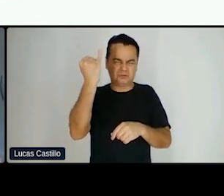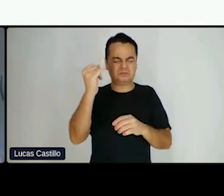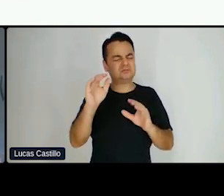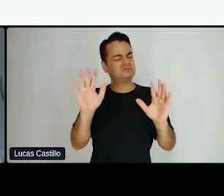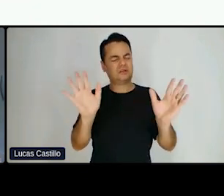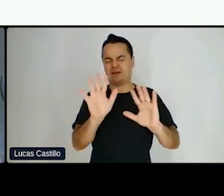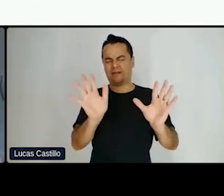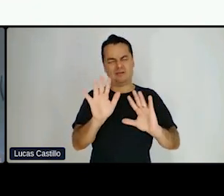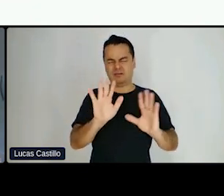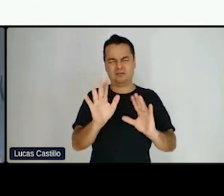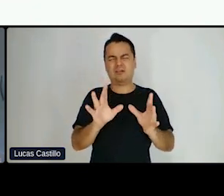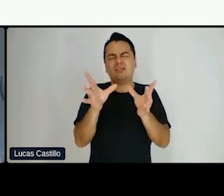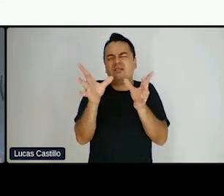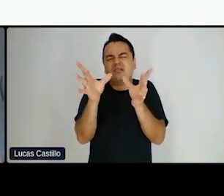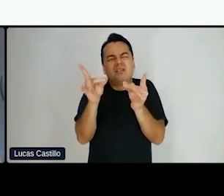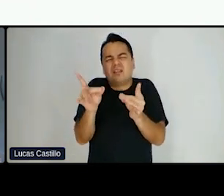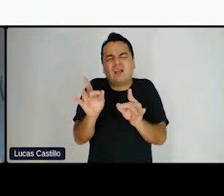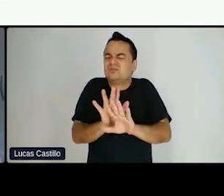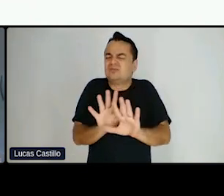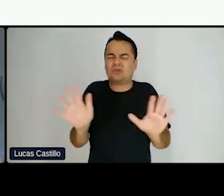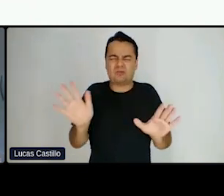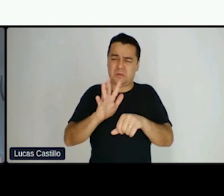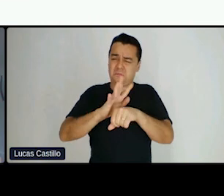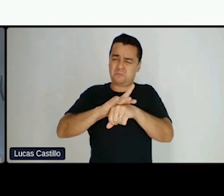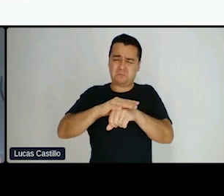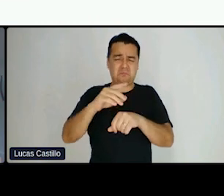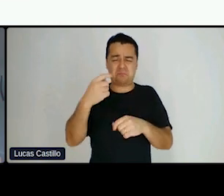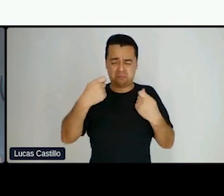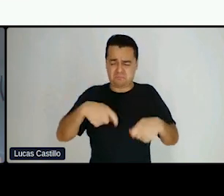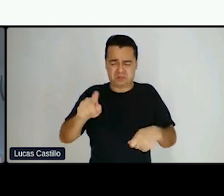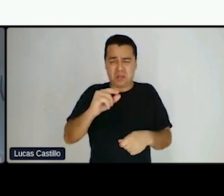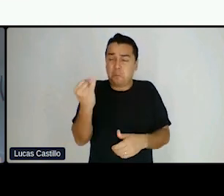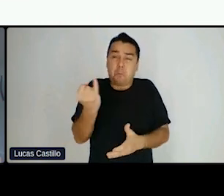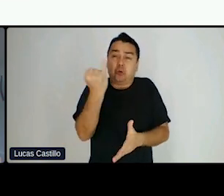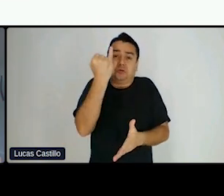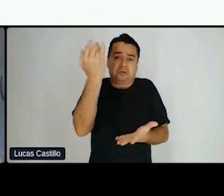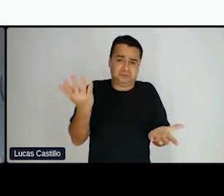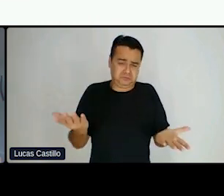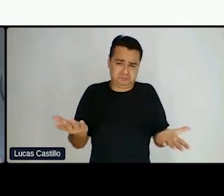daqui querendo trazer profissionais e que o CID seja...